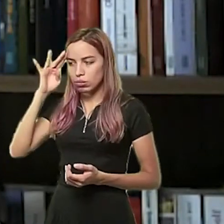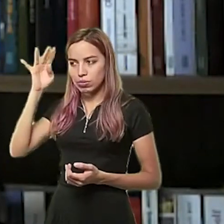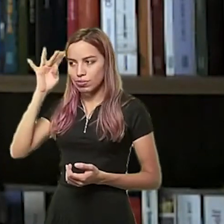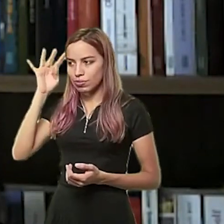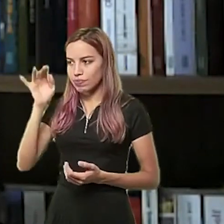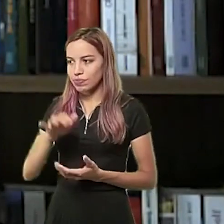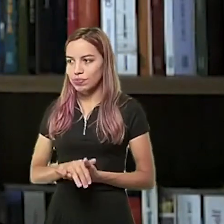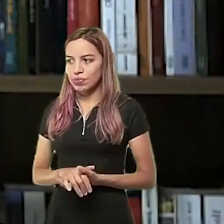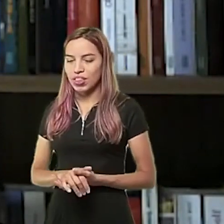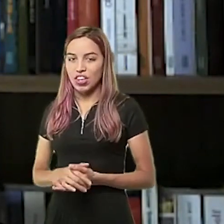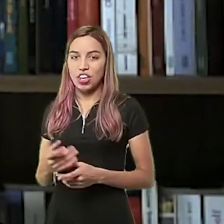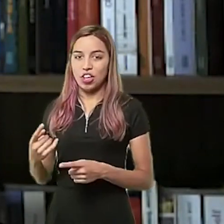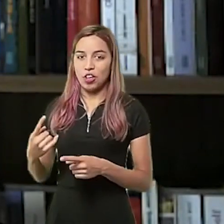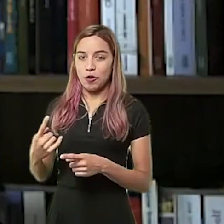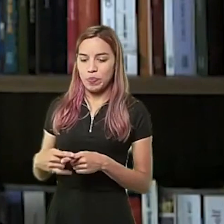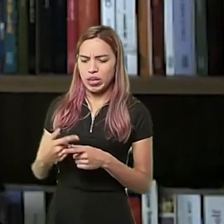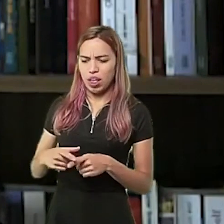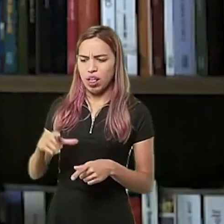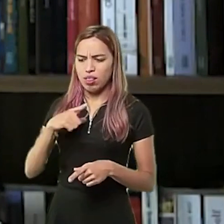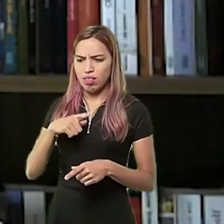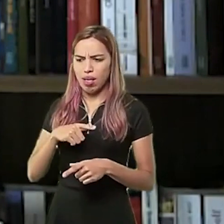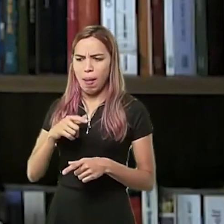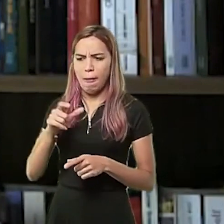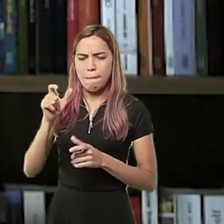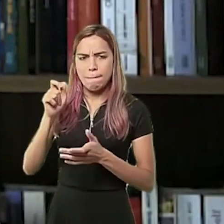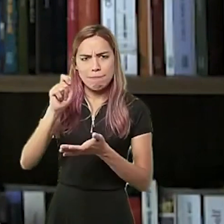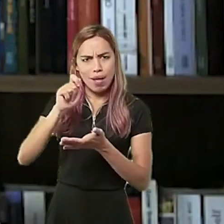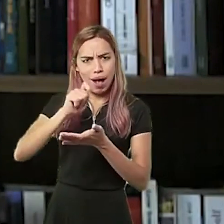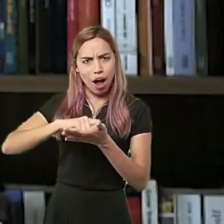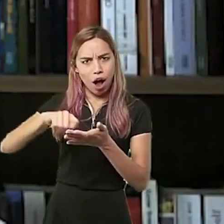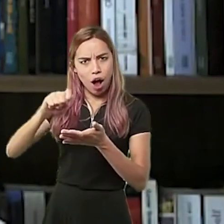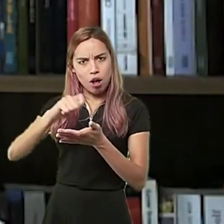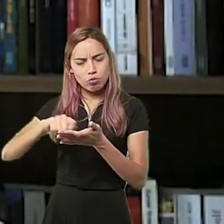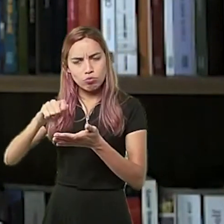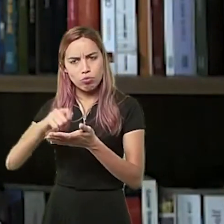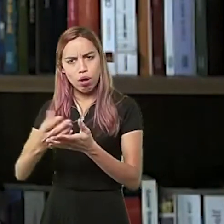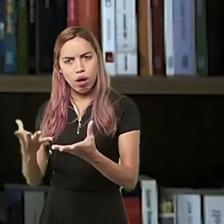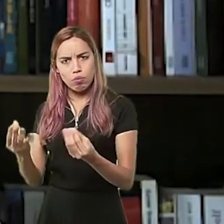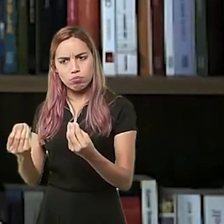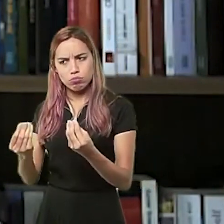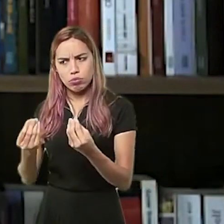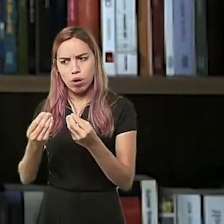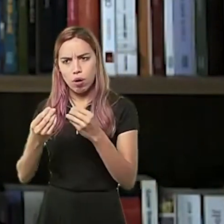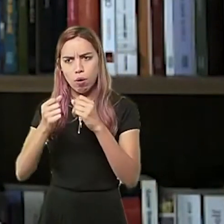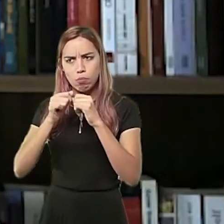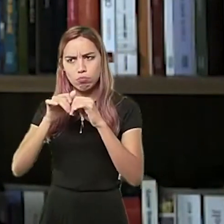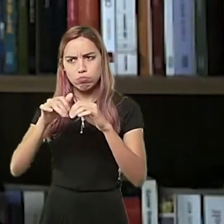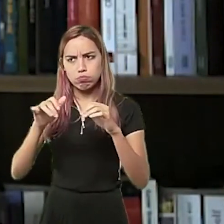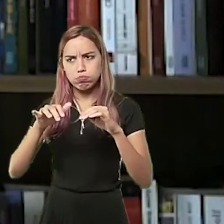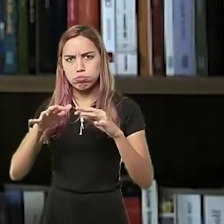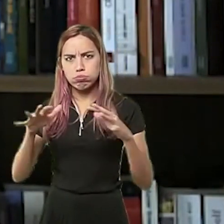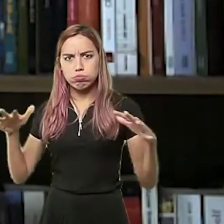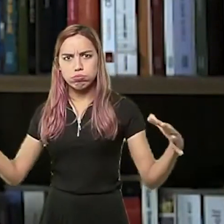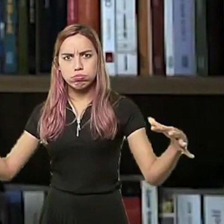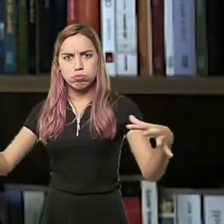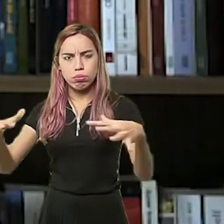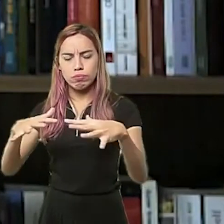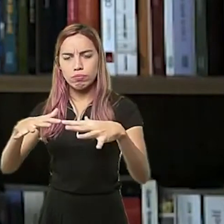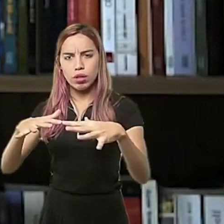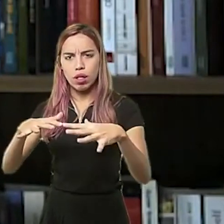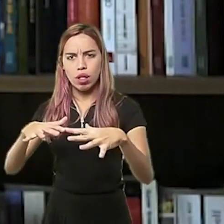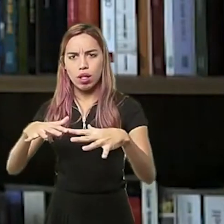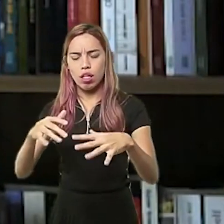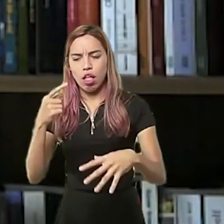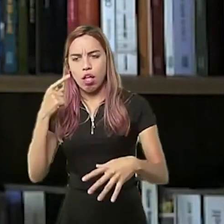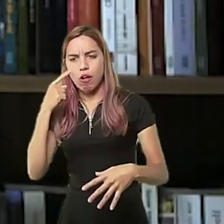tem muitas pessoas escrevendo, muitas pessoas fazendo literatura, fazendo arte nesse país, e é algo muito árduo, né? Eu